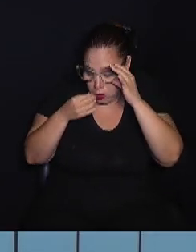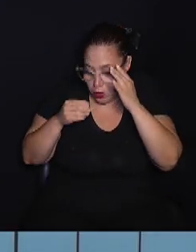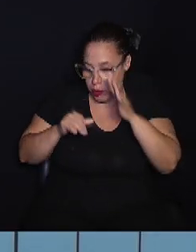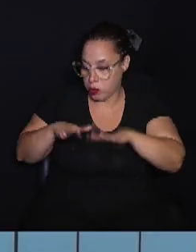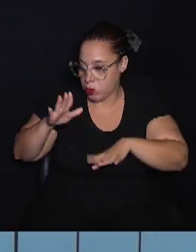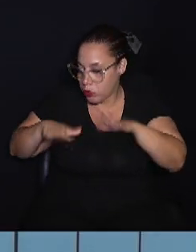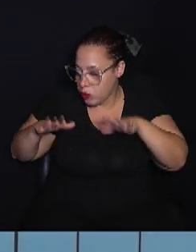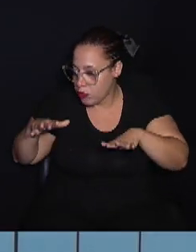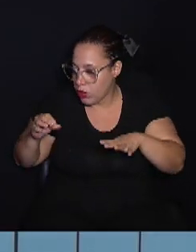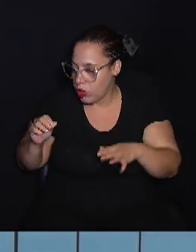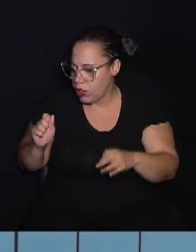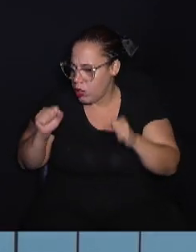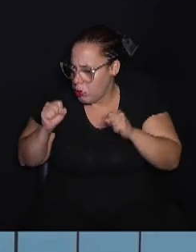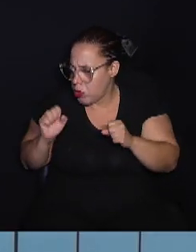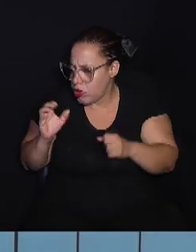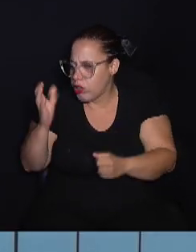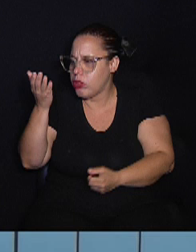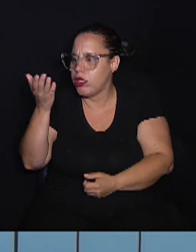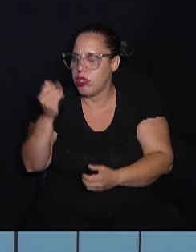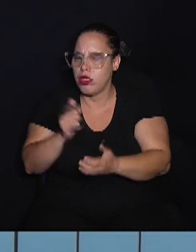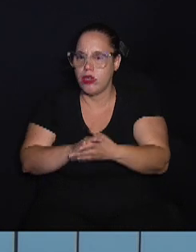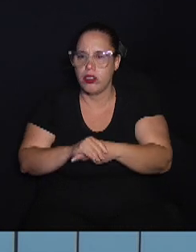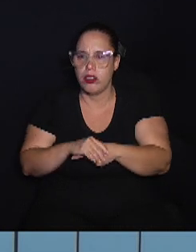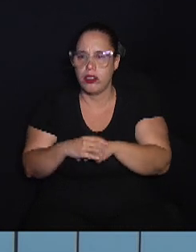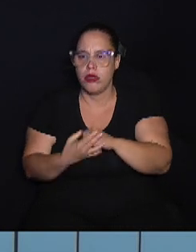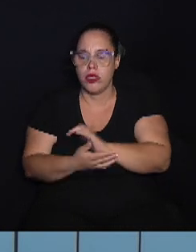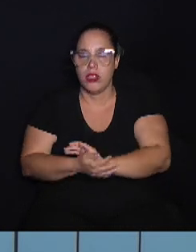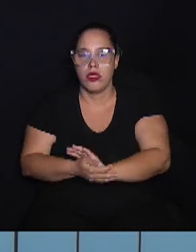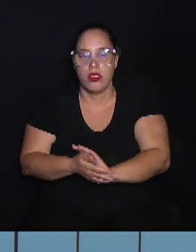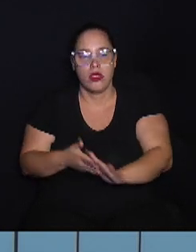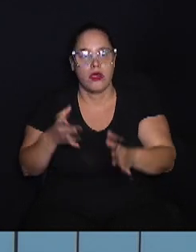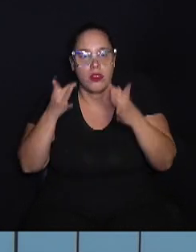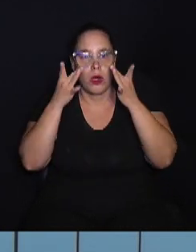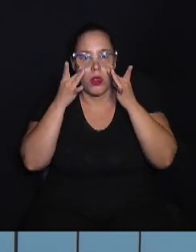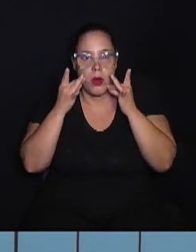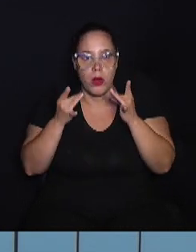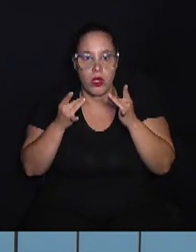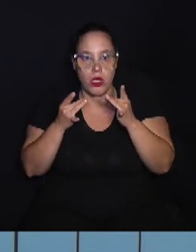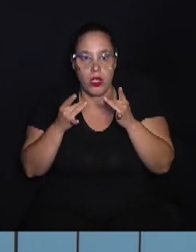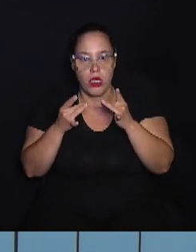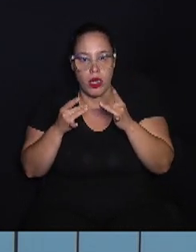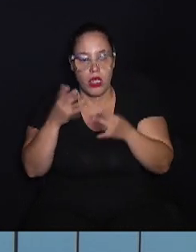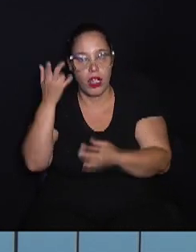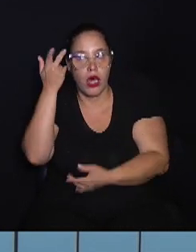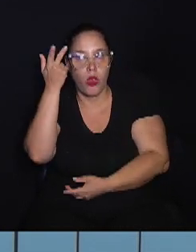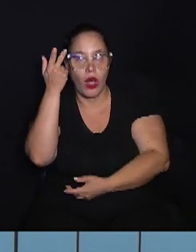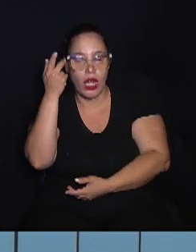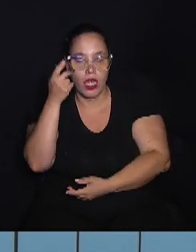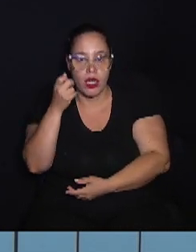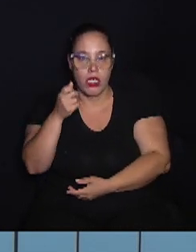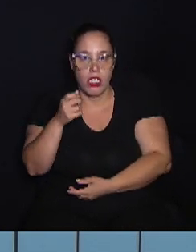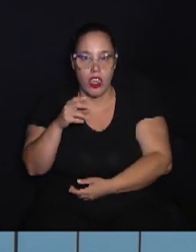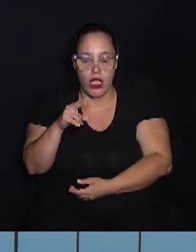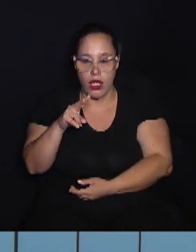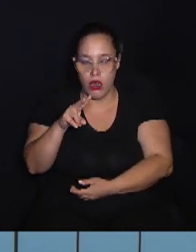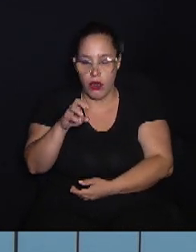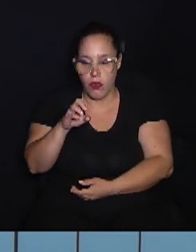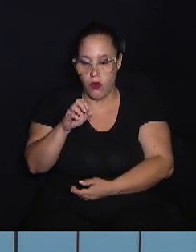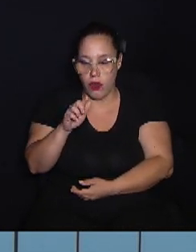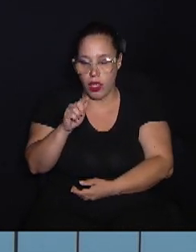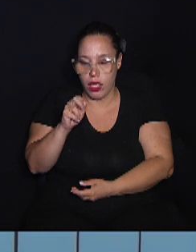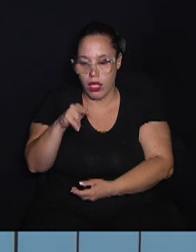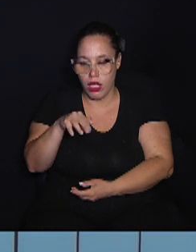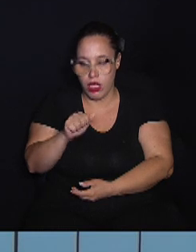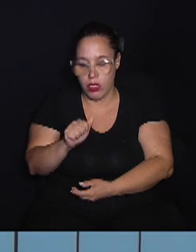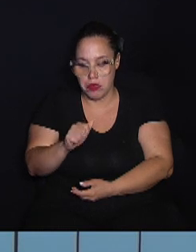que pode acontecer então a gente teria que ficar mais atento aos produtos naturais da linha vegana essa